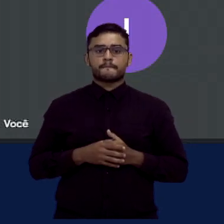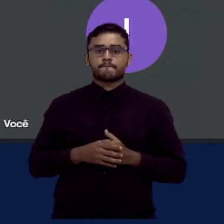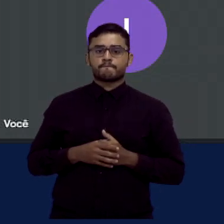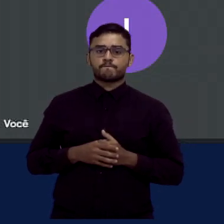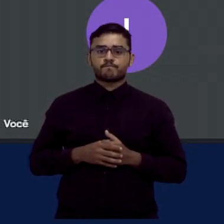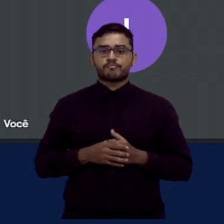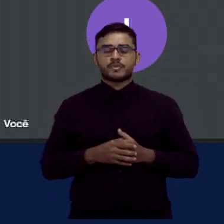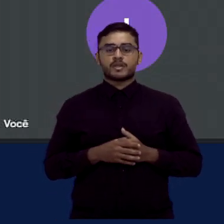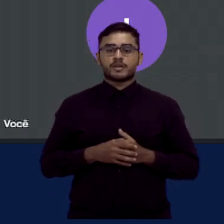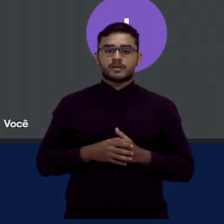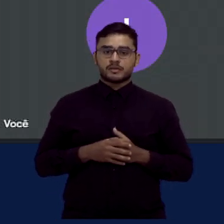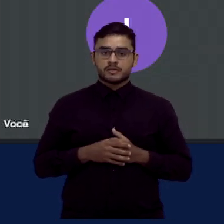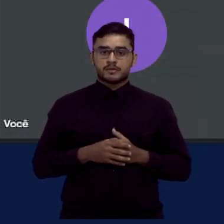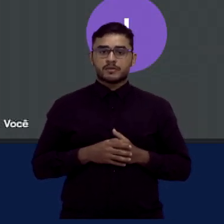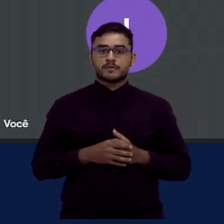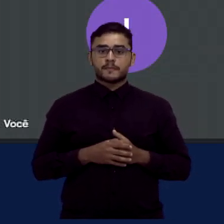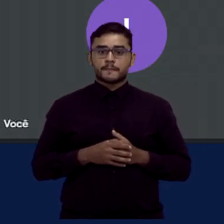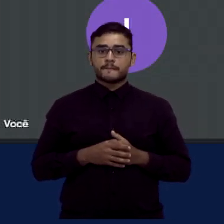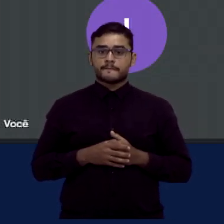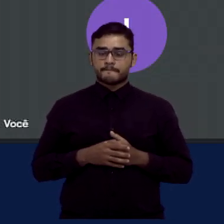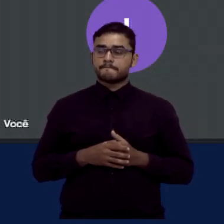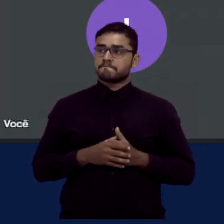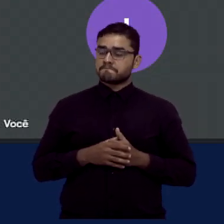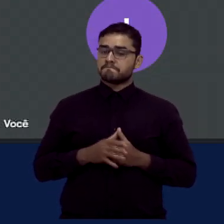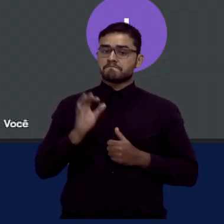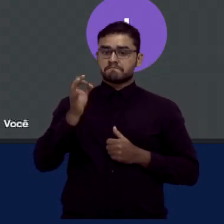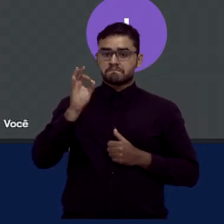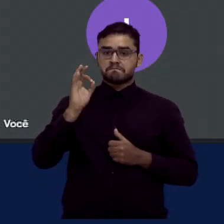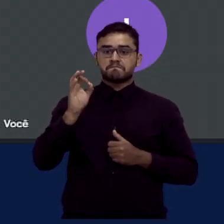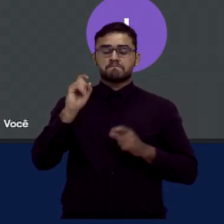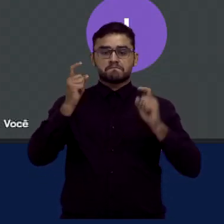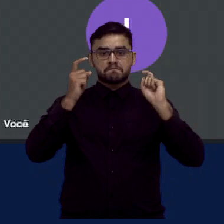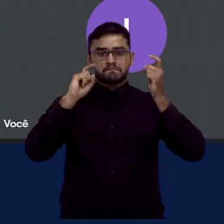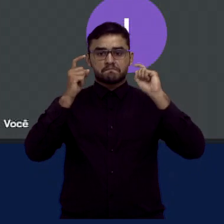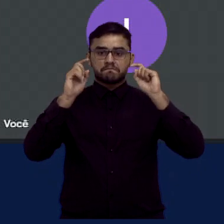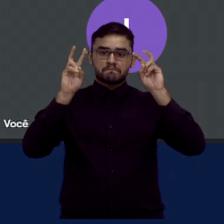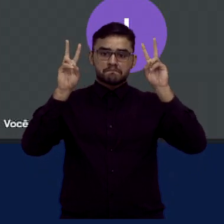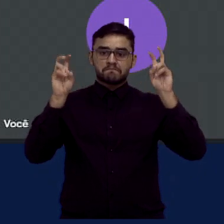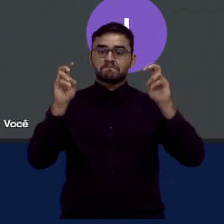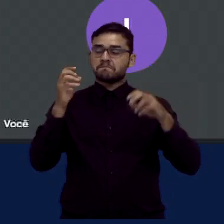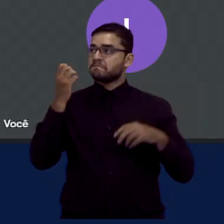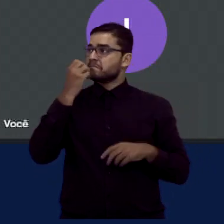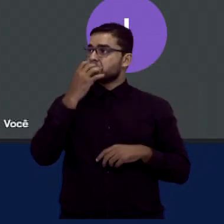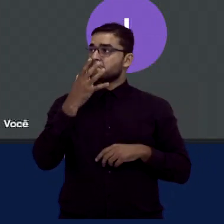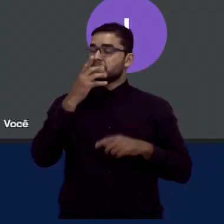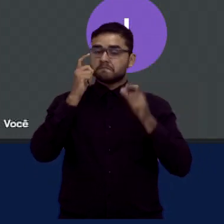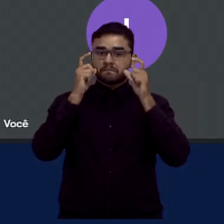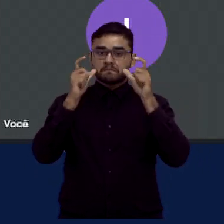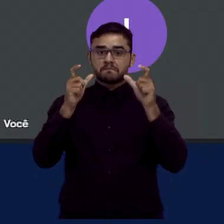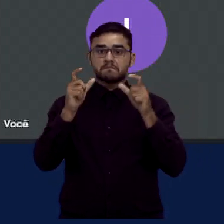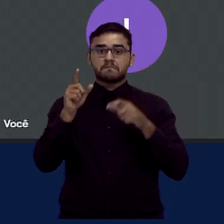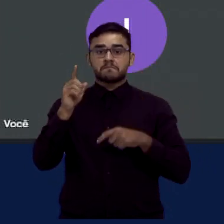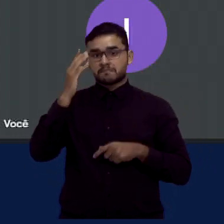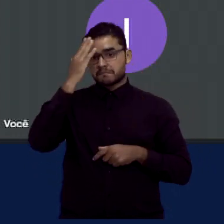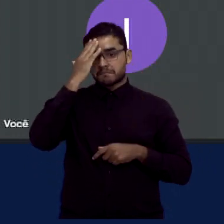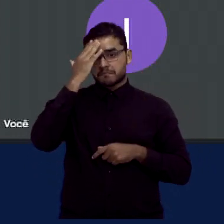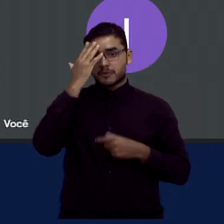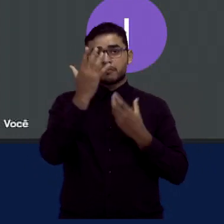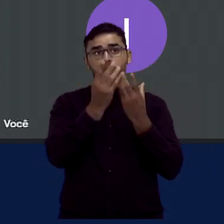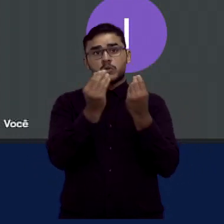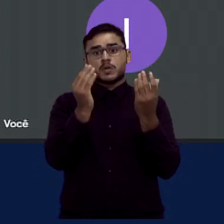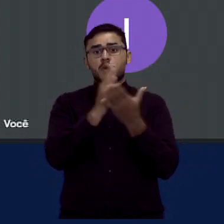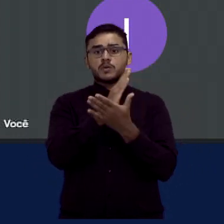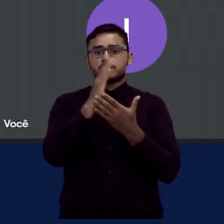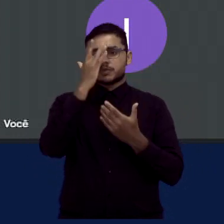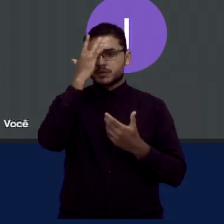como eu falei, eu acho que isso é muito interessante, é muito envolvente. Eu, particularmente, entendo o receio das pessoas,